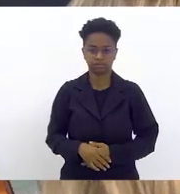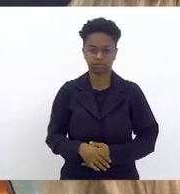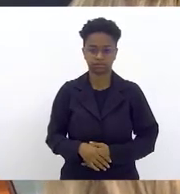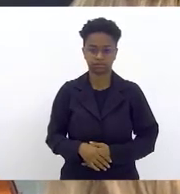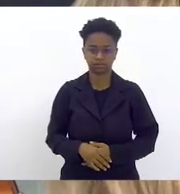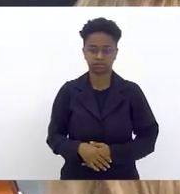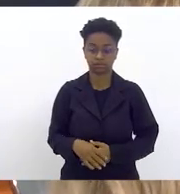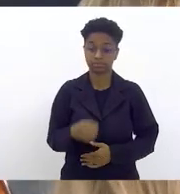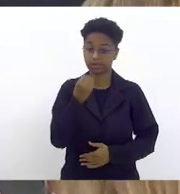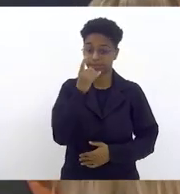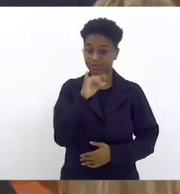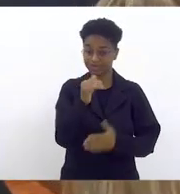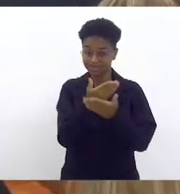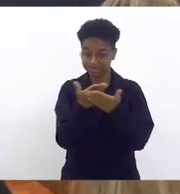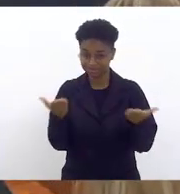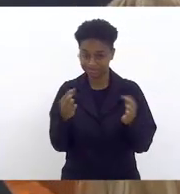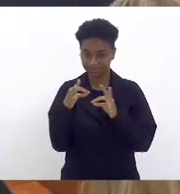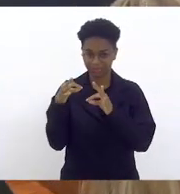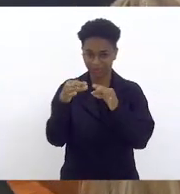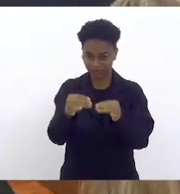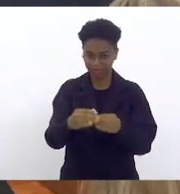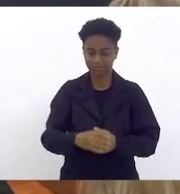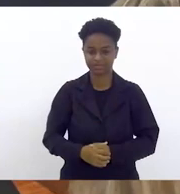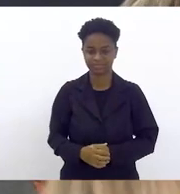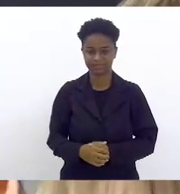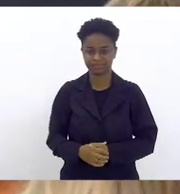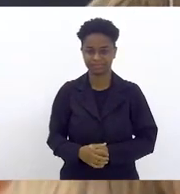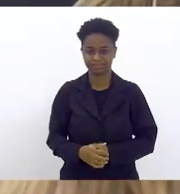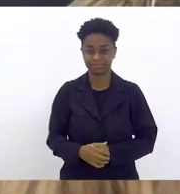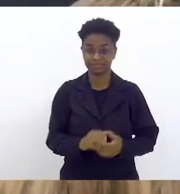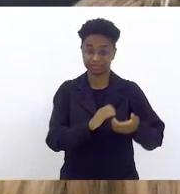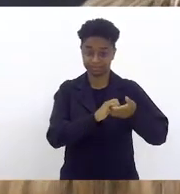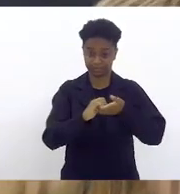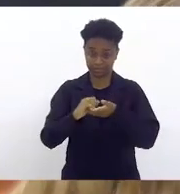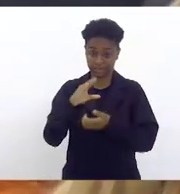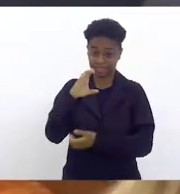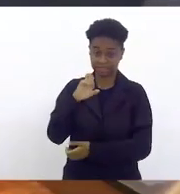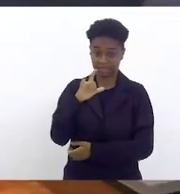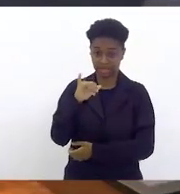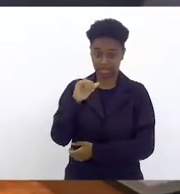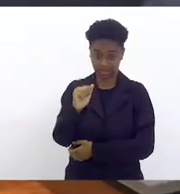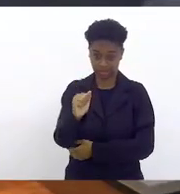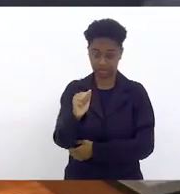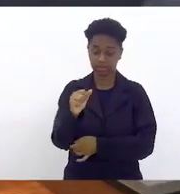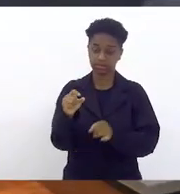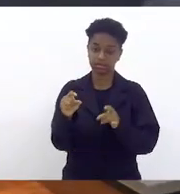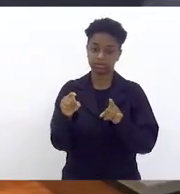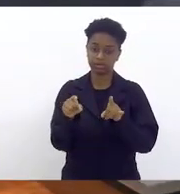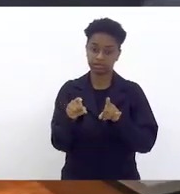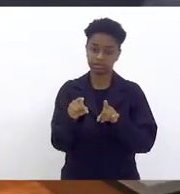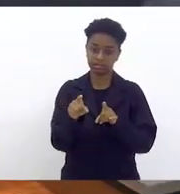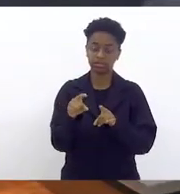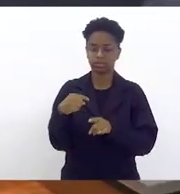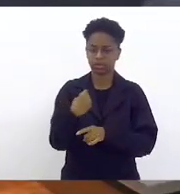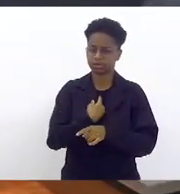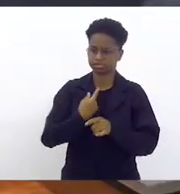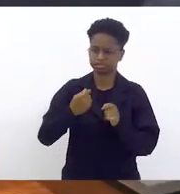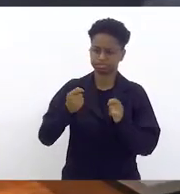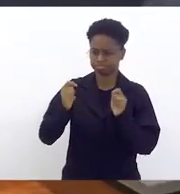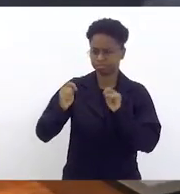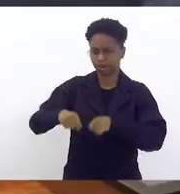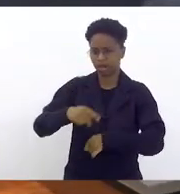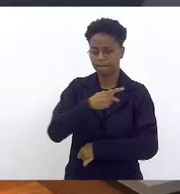Bom dia a todas todos todos experimentando a deputada Célia Jordão a nossa competente presidente